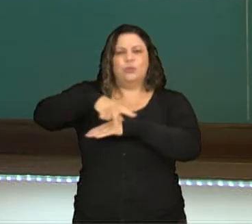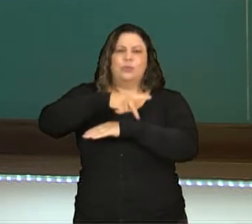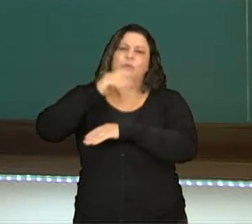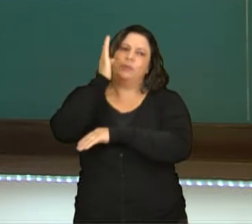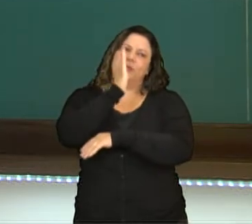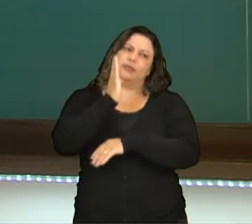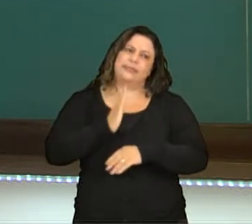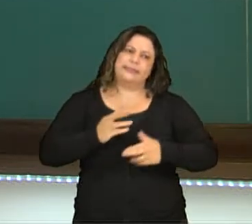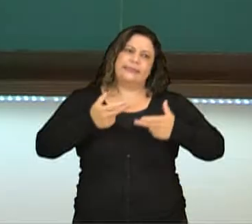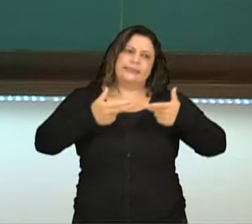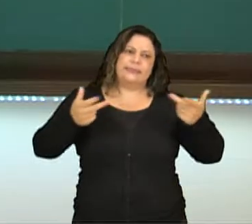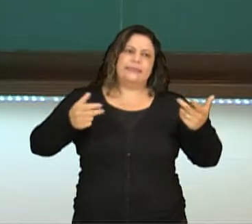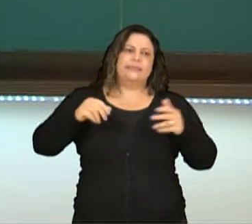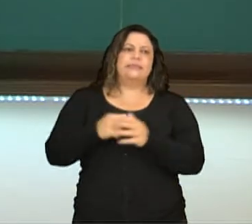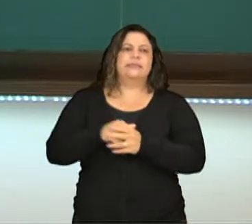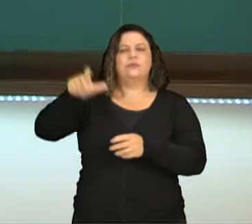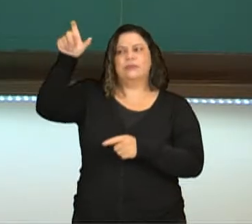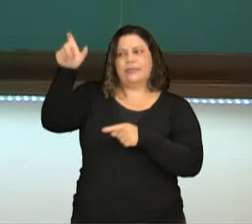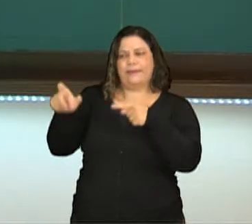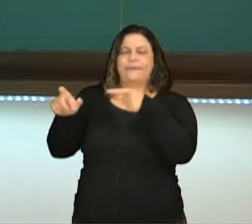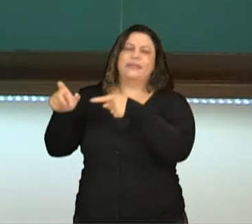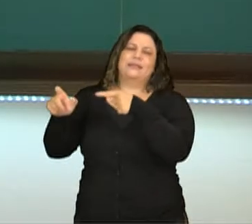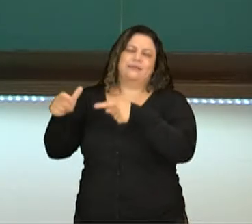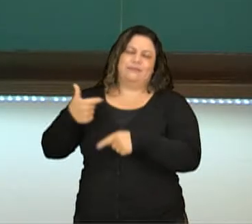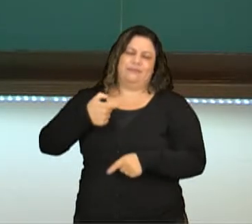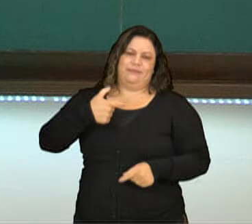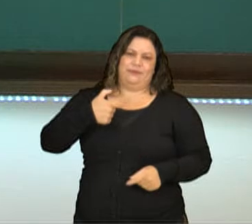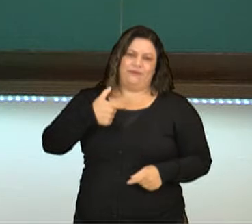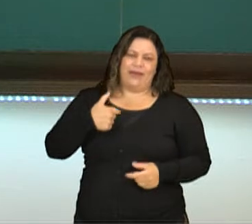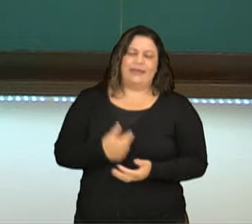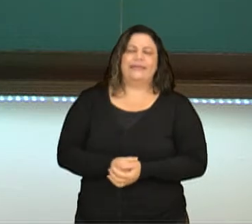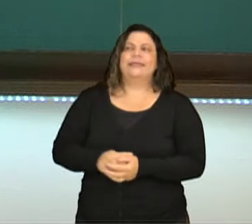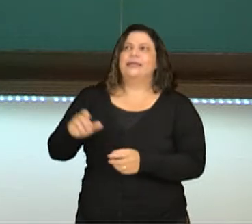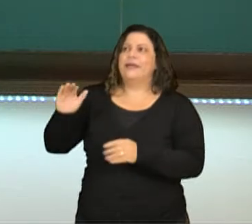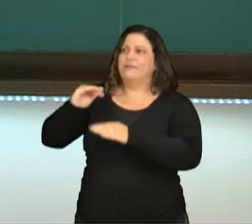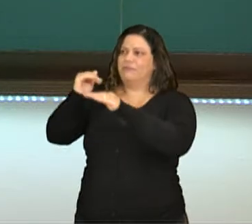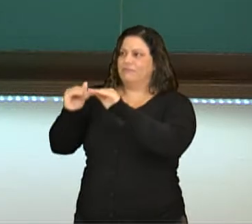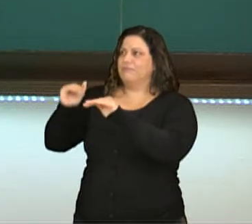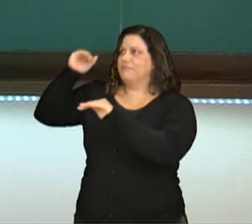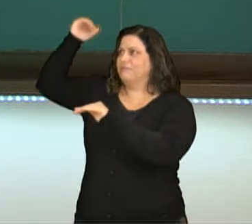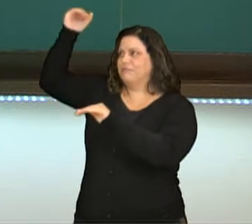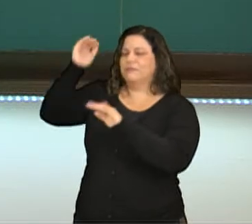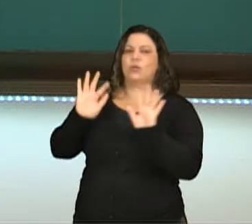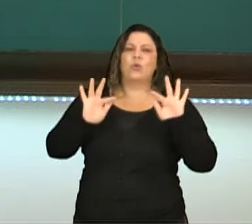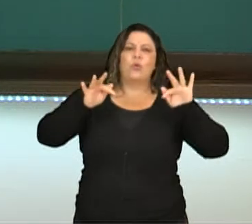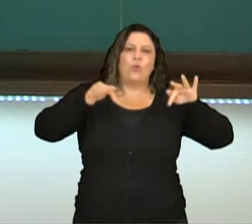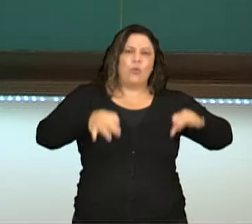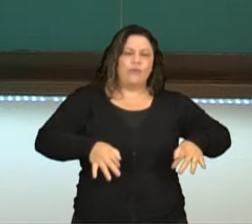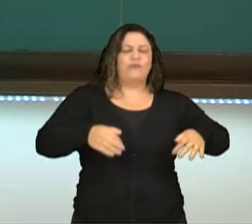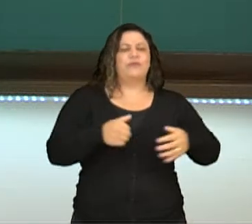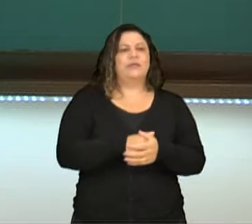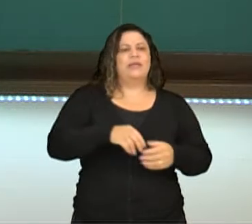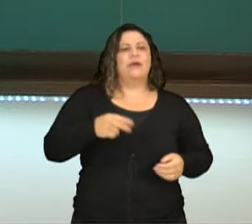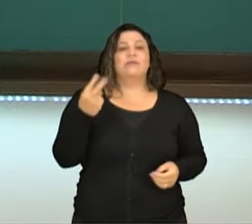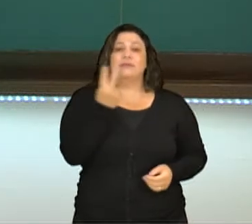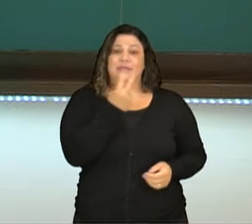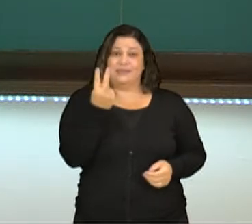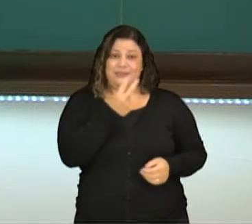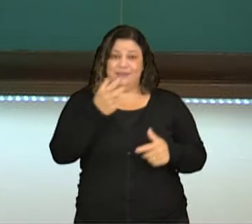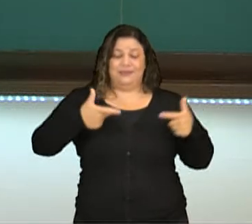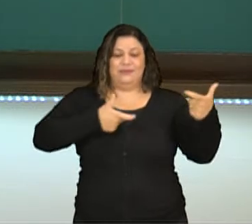O governo chegou ao final em 1945, mesmo contexto aí do final da Segunda